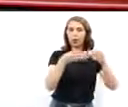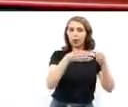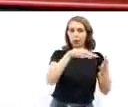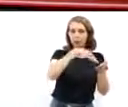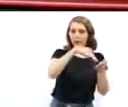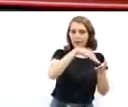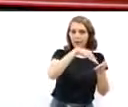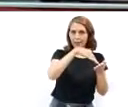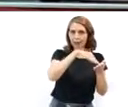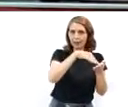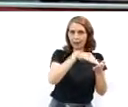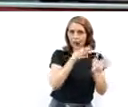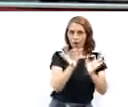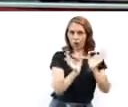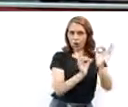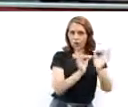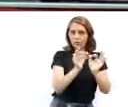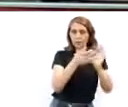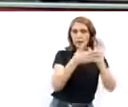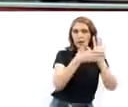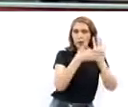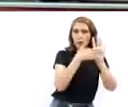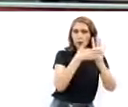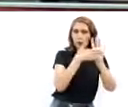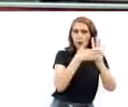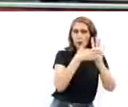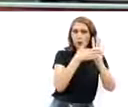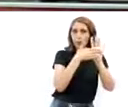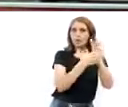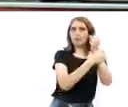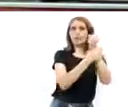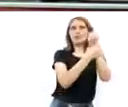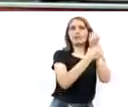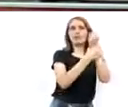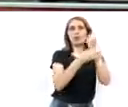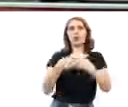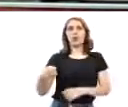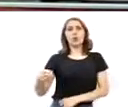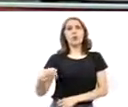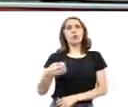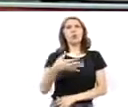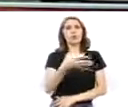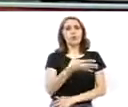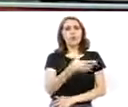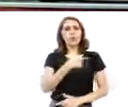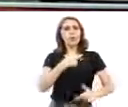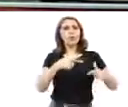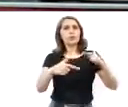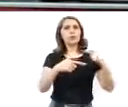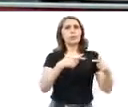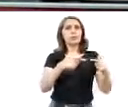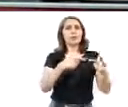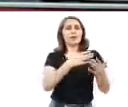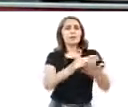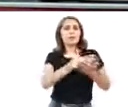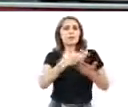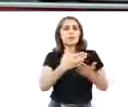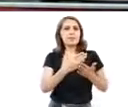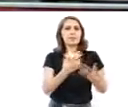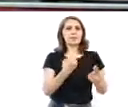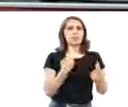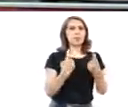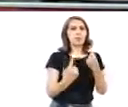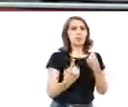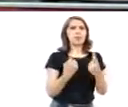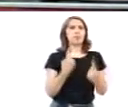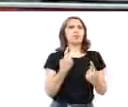de todas as formas, propôs, com muita garra, um novo trabalho, através de debates. A primeira coisa